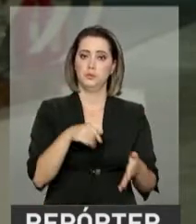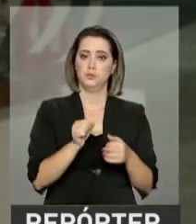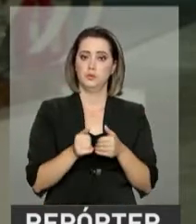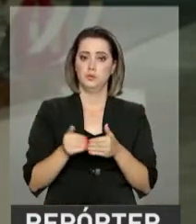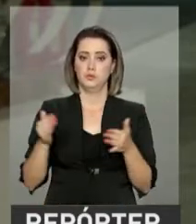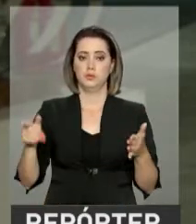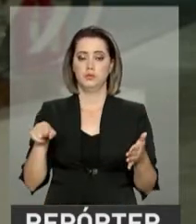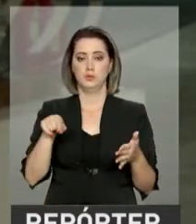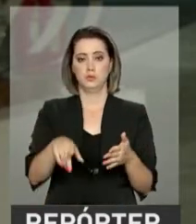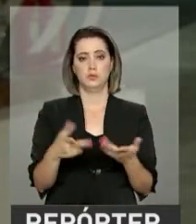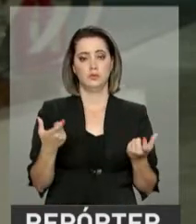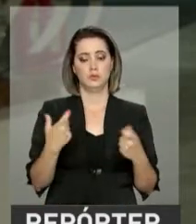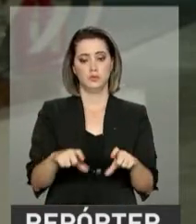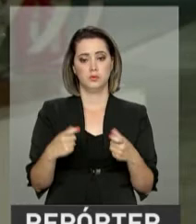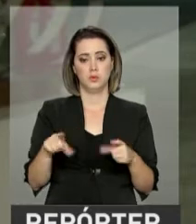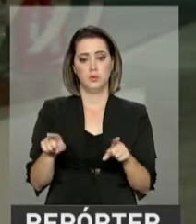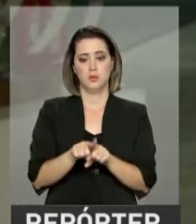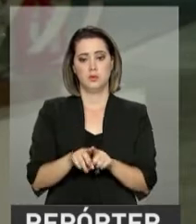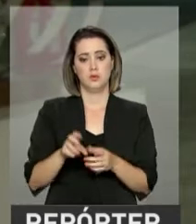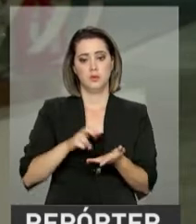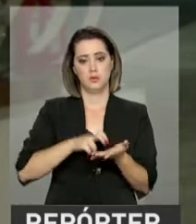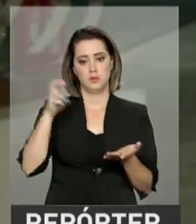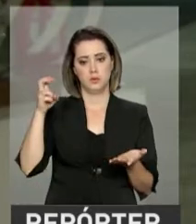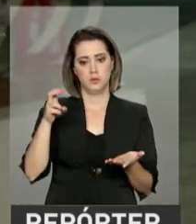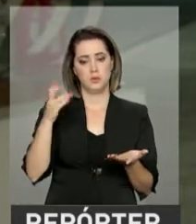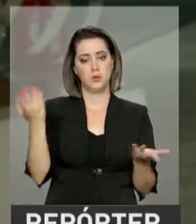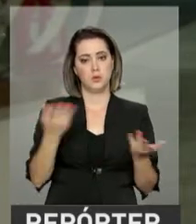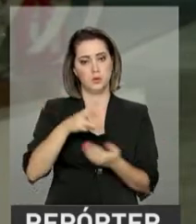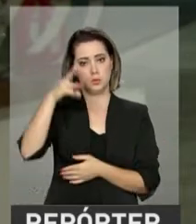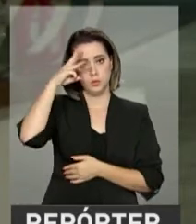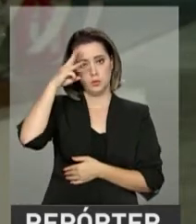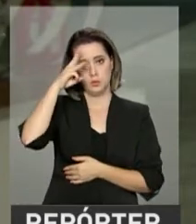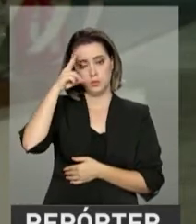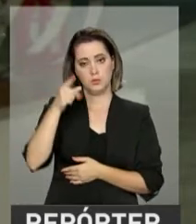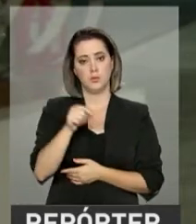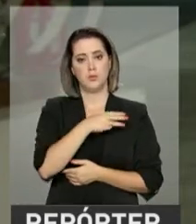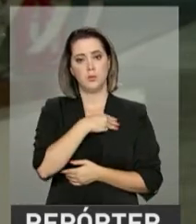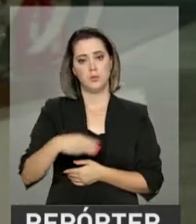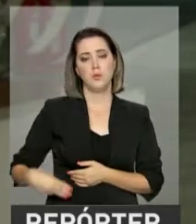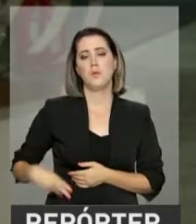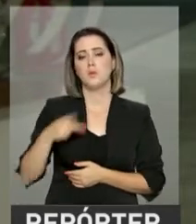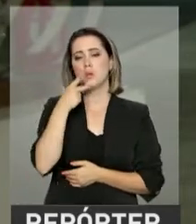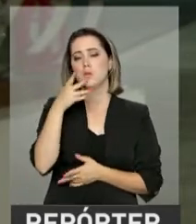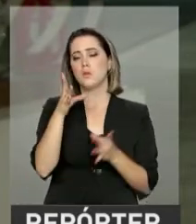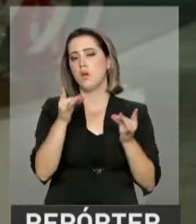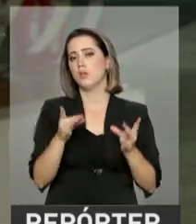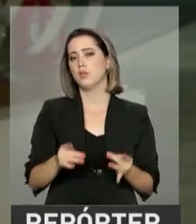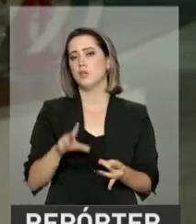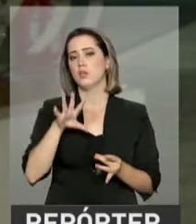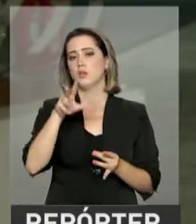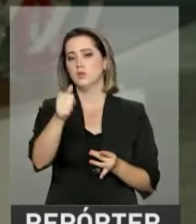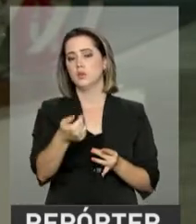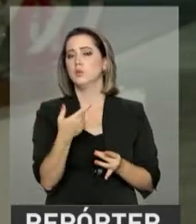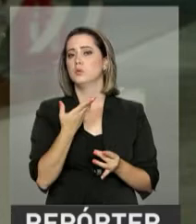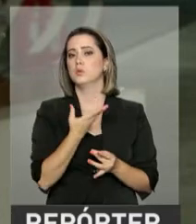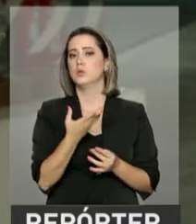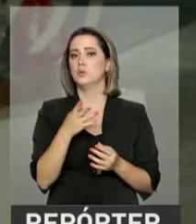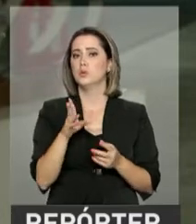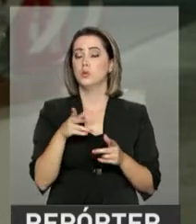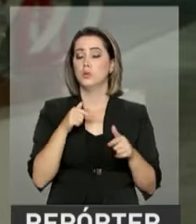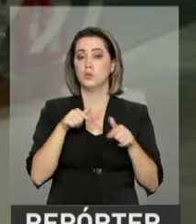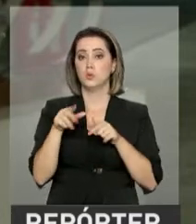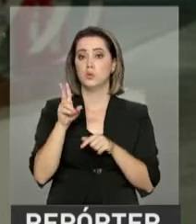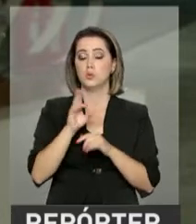dessa feira no rio de janeiro na manhã dessa terça feira eo ministro da defesa comentou esses instrumentos que foram